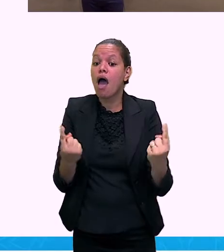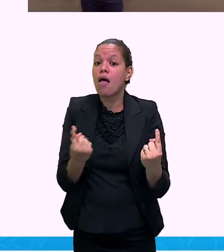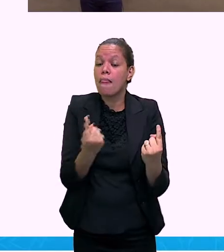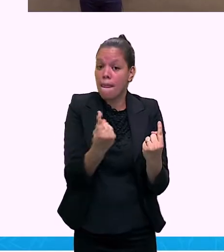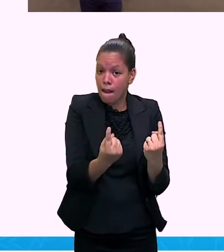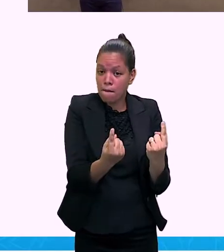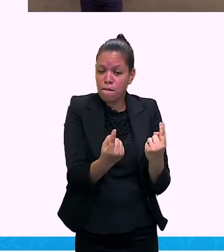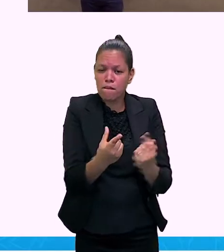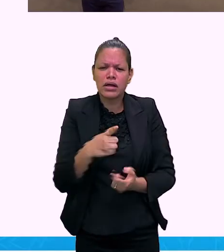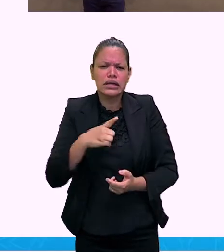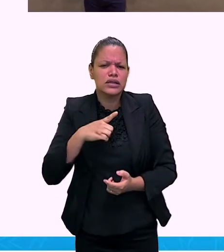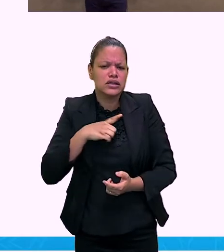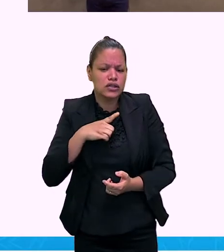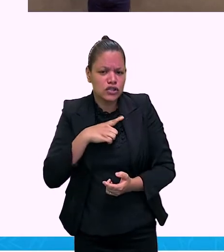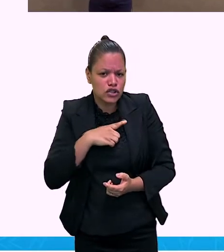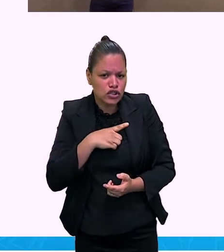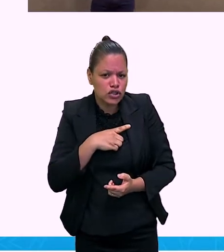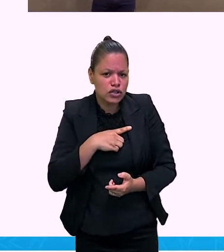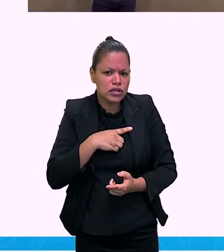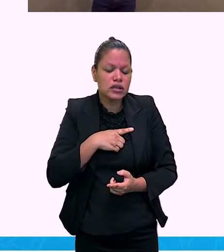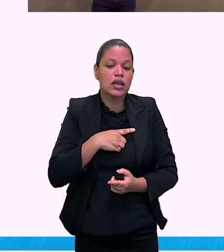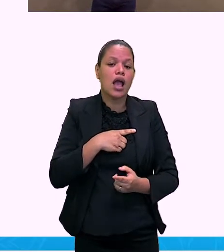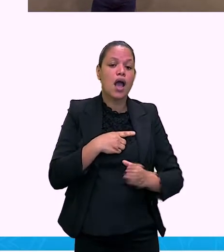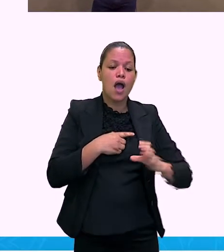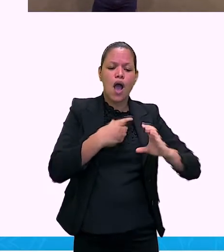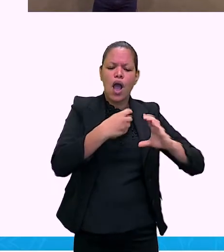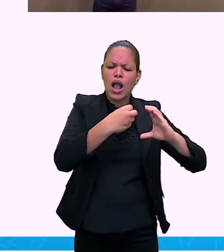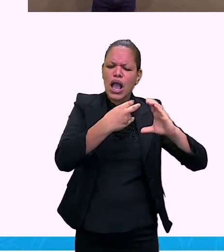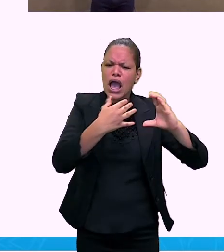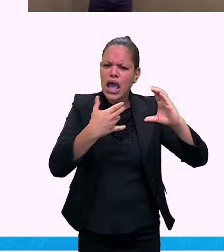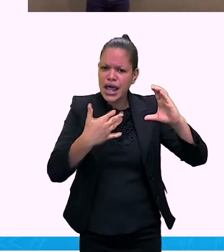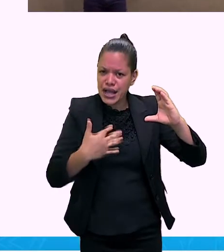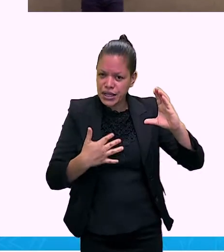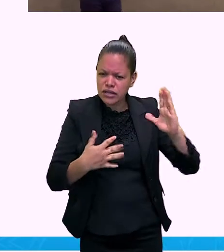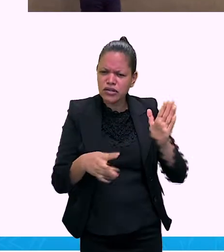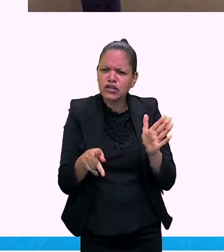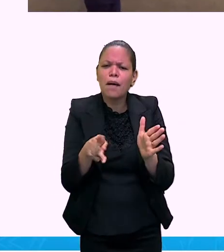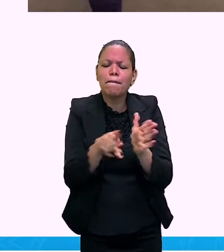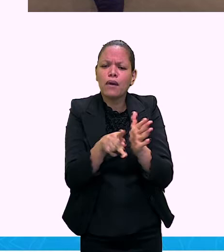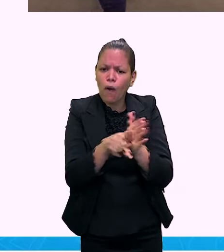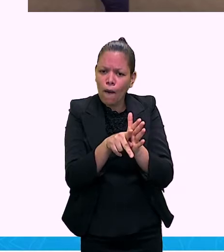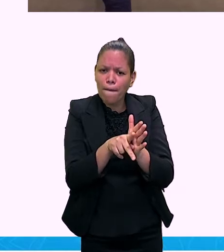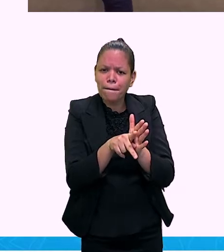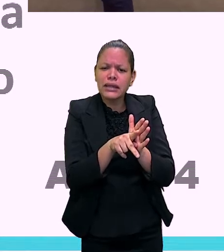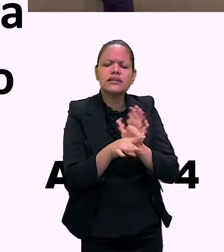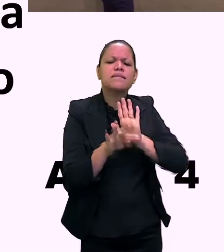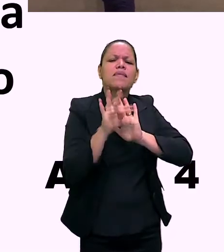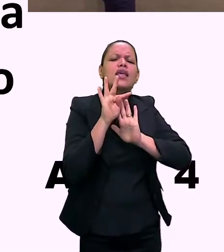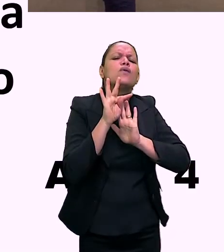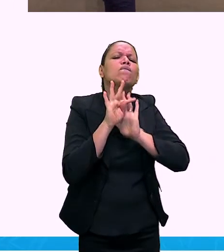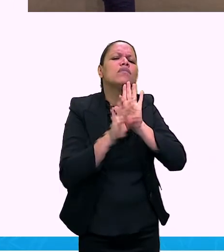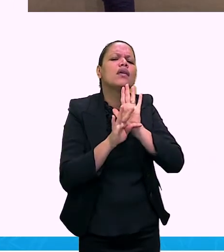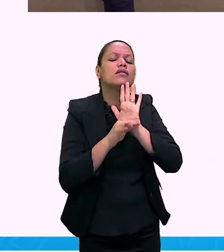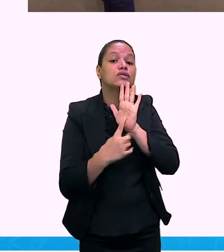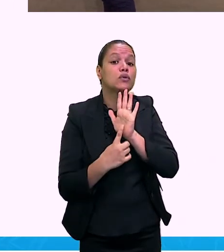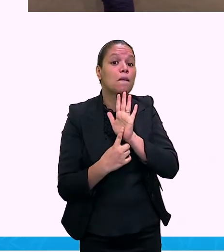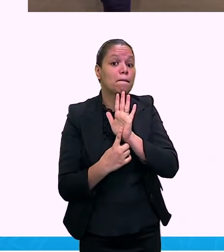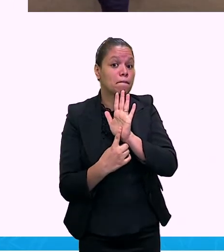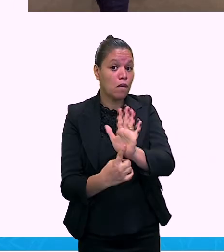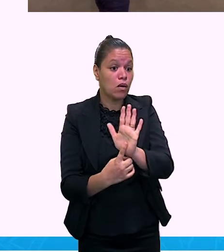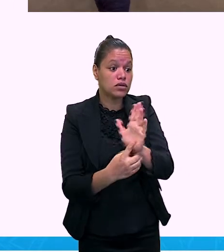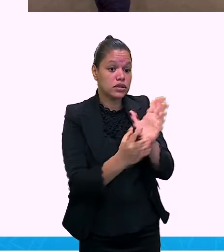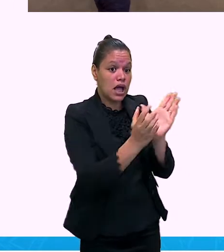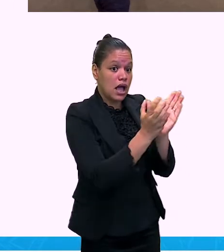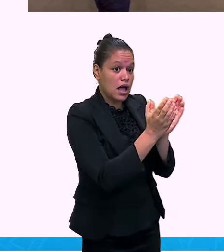que eram propriamente ditas delas. E aí no texto remete aos tupinambás, que é uma